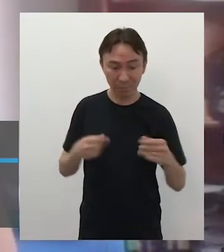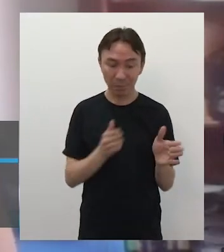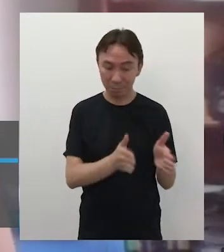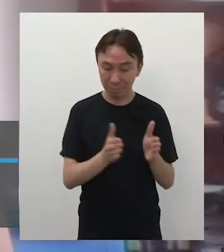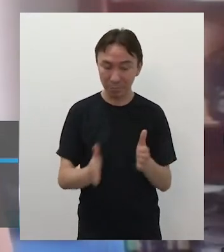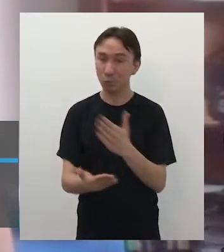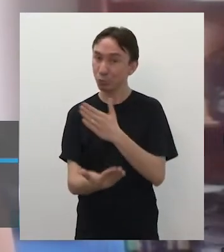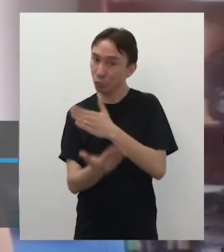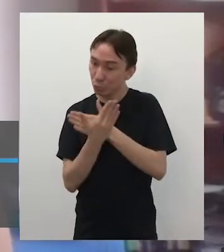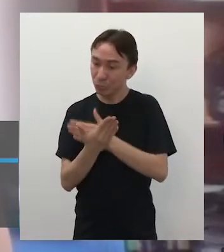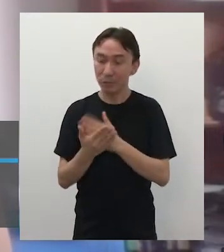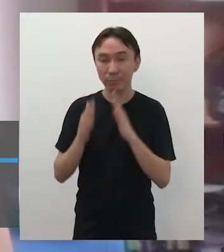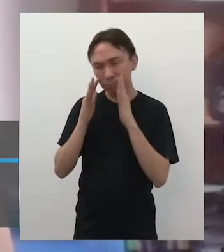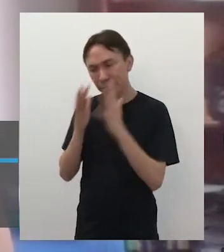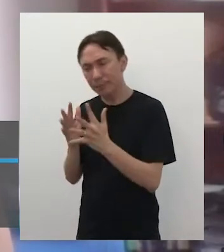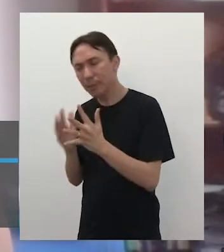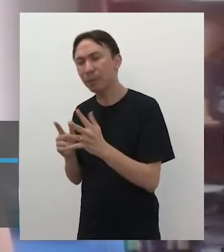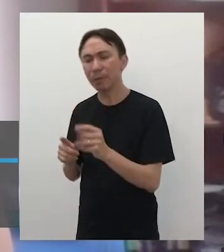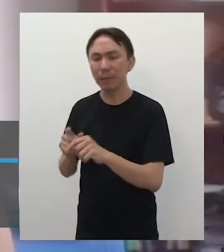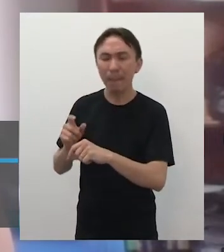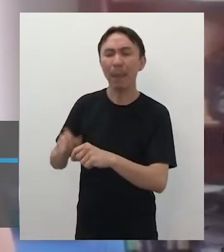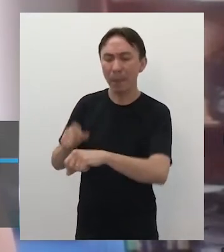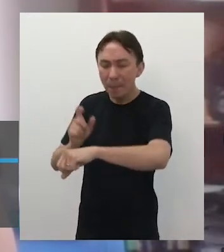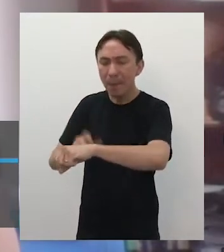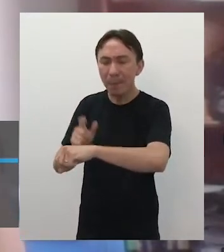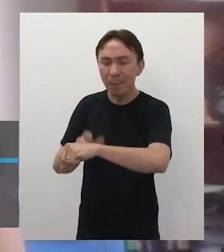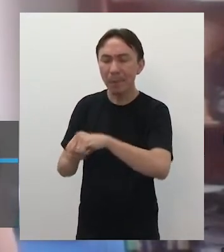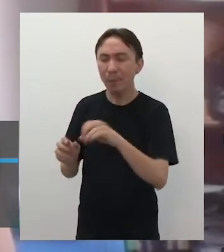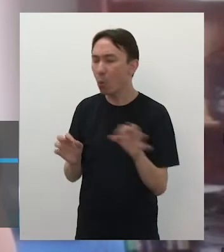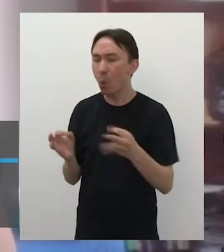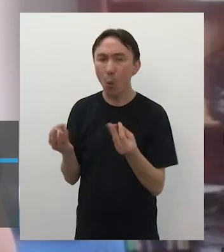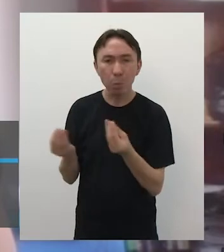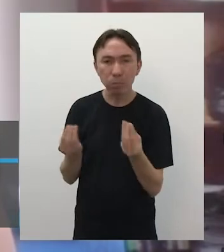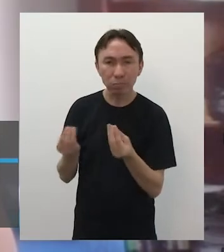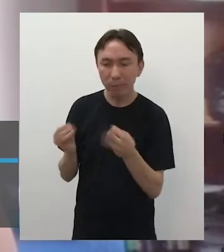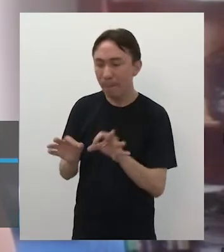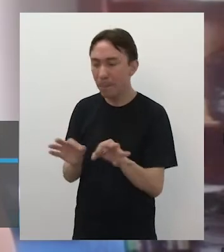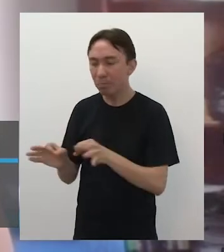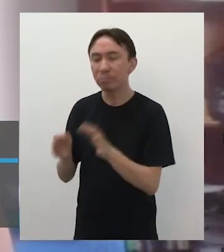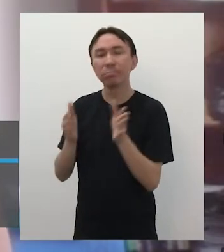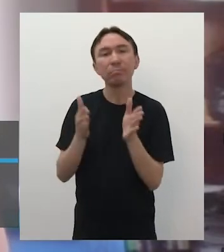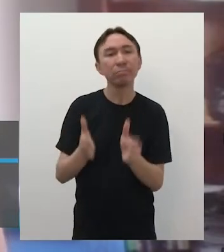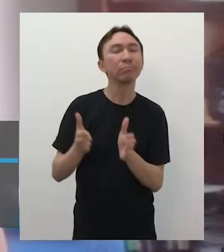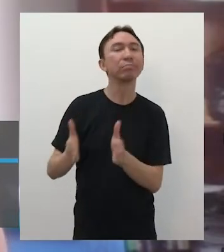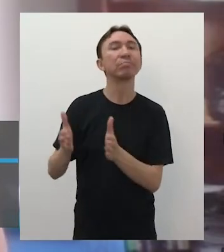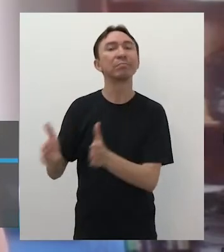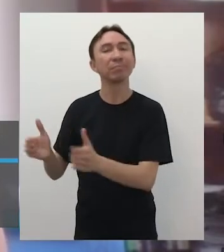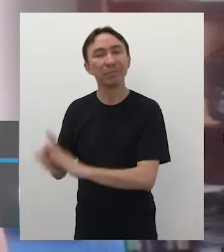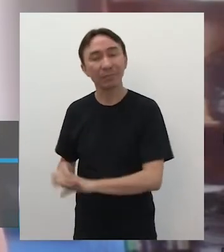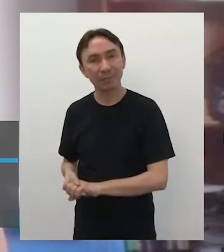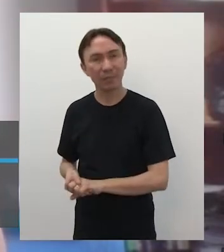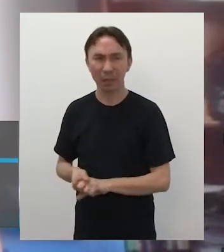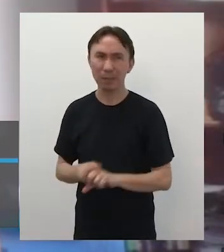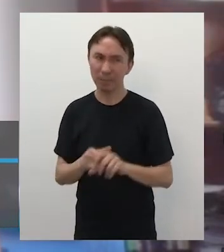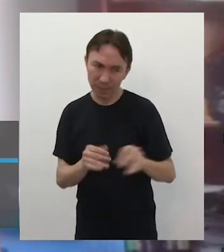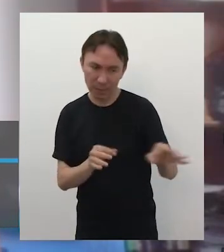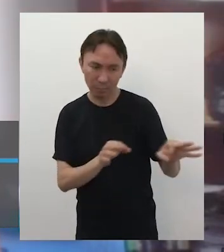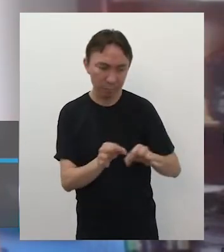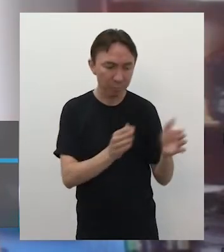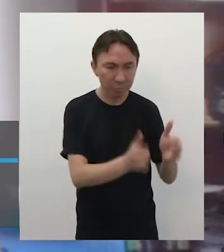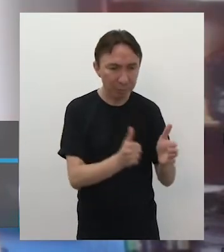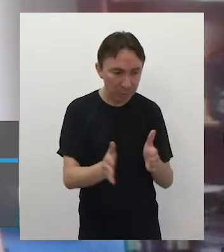problema que está ali na minha frente. Eu também preciso da organização, claro, para eu conseguir gerenciar meu tempo,